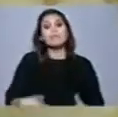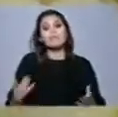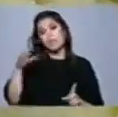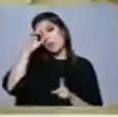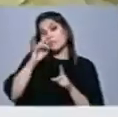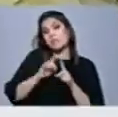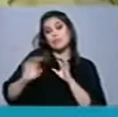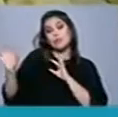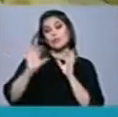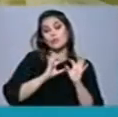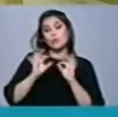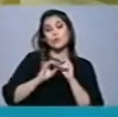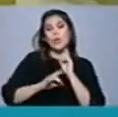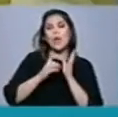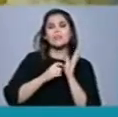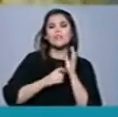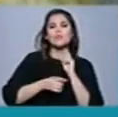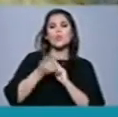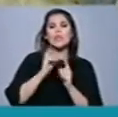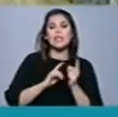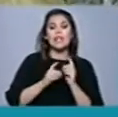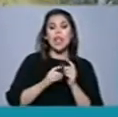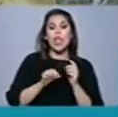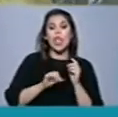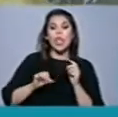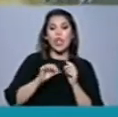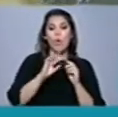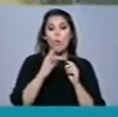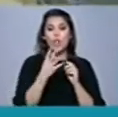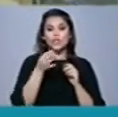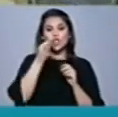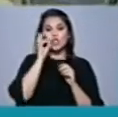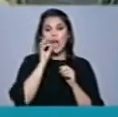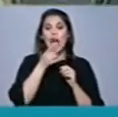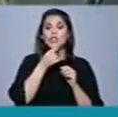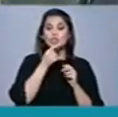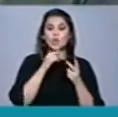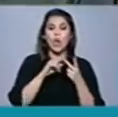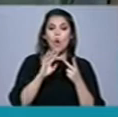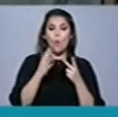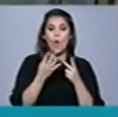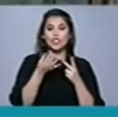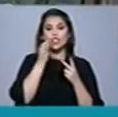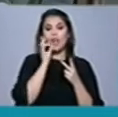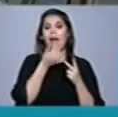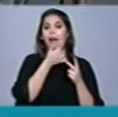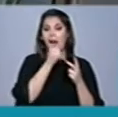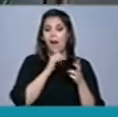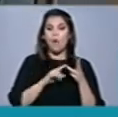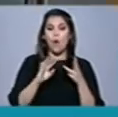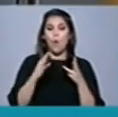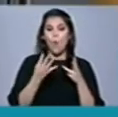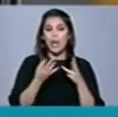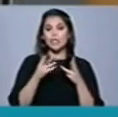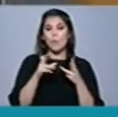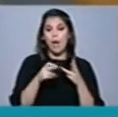nossos sonhos de Natal, vamos necessitar primeiro para a calda de 4 chávenas de açúcar, de 4 chávenas de água, de 4 pauzinhos